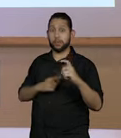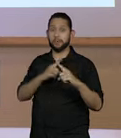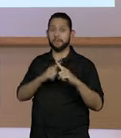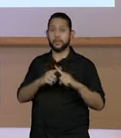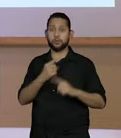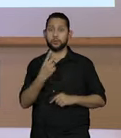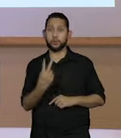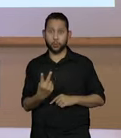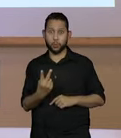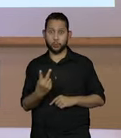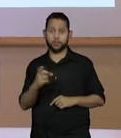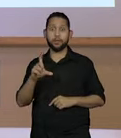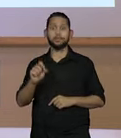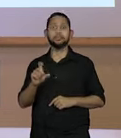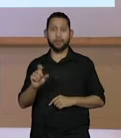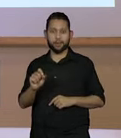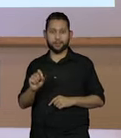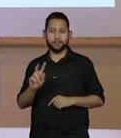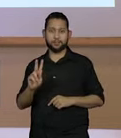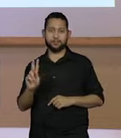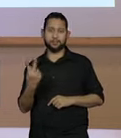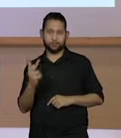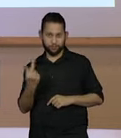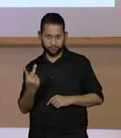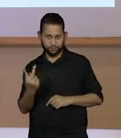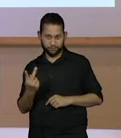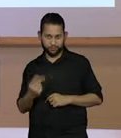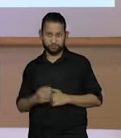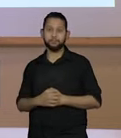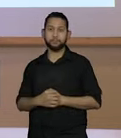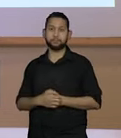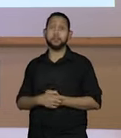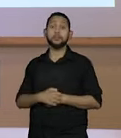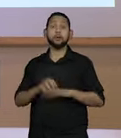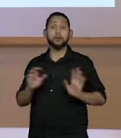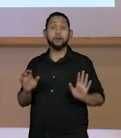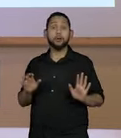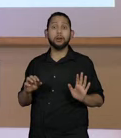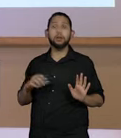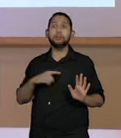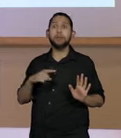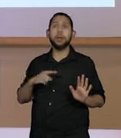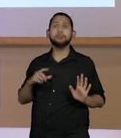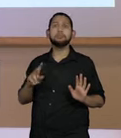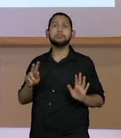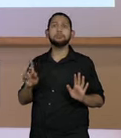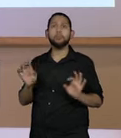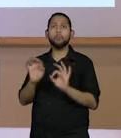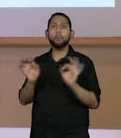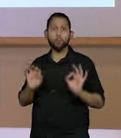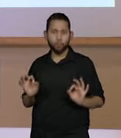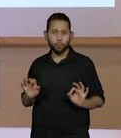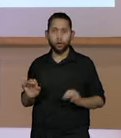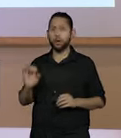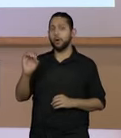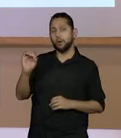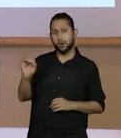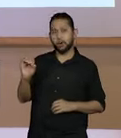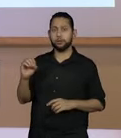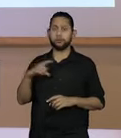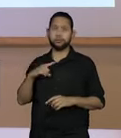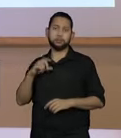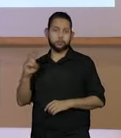2, 10 átomos de hidrogênio. Não temos mais hidrogênio na estrutura, então